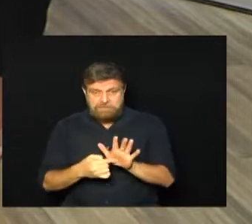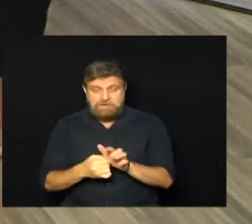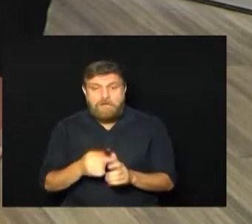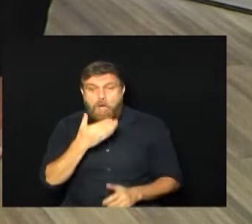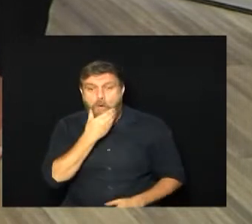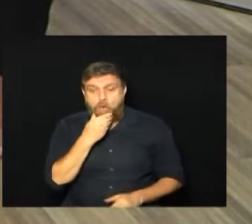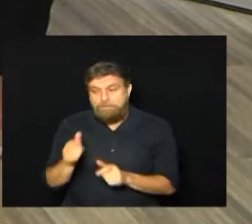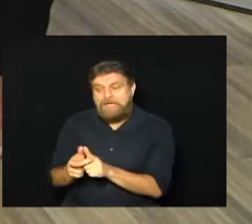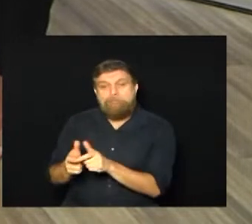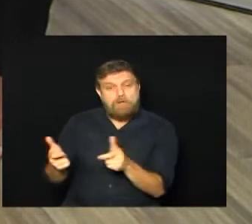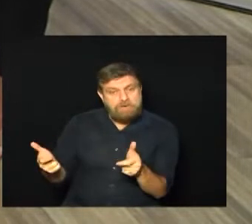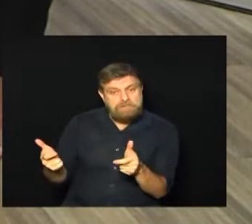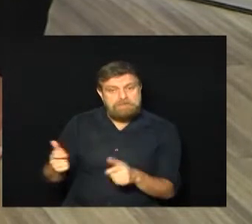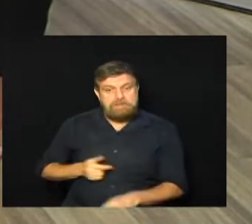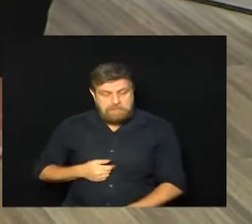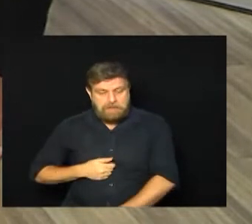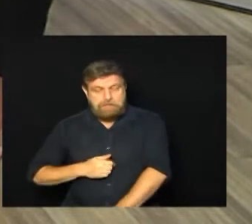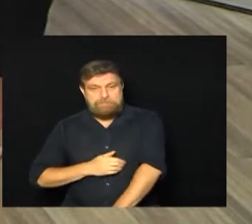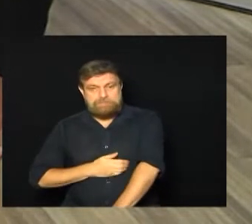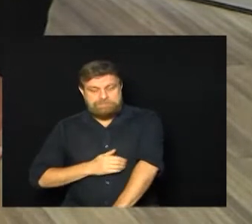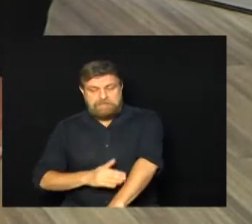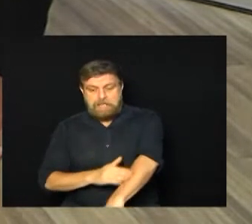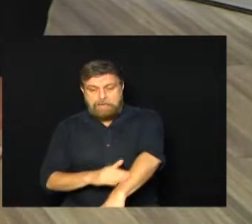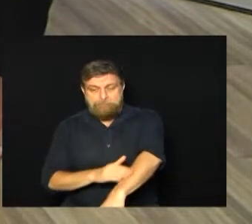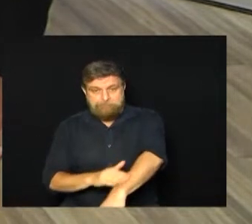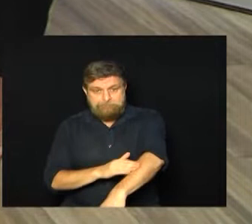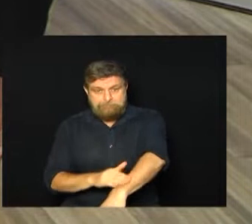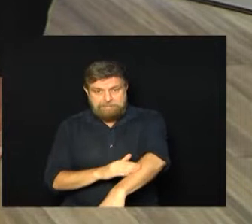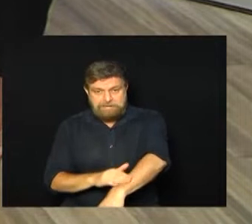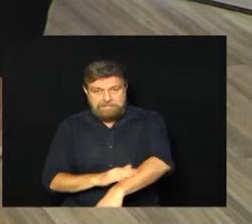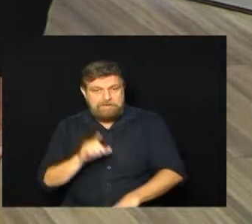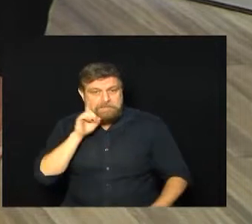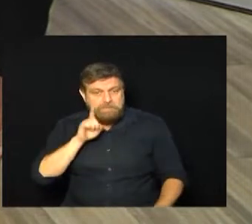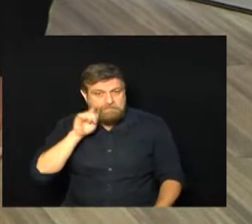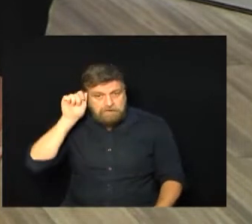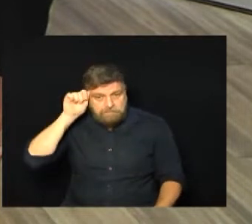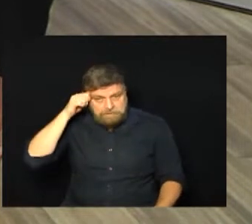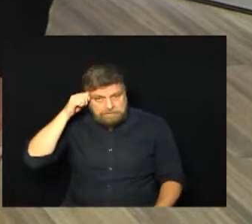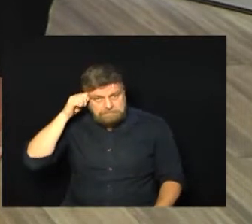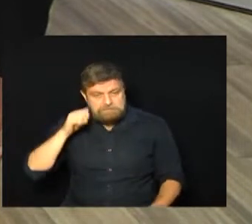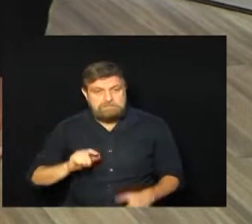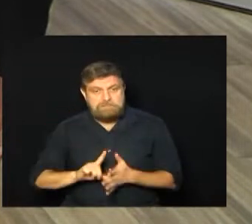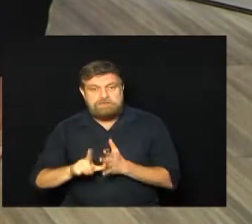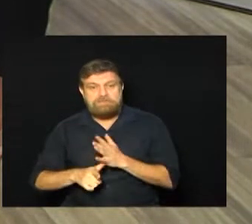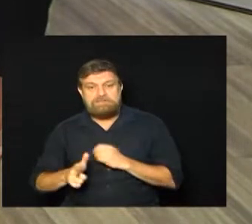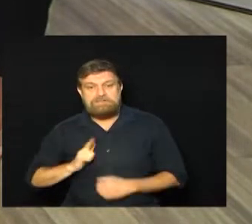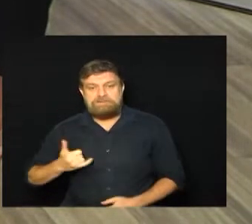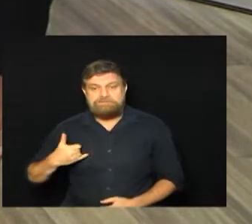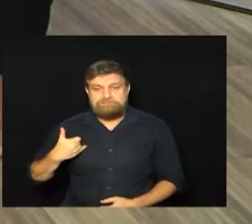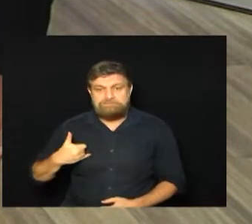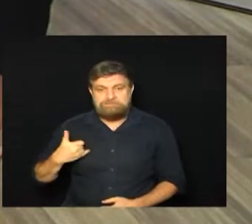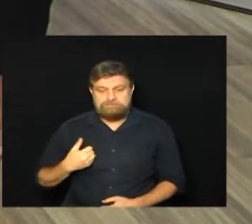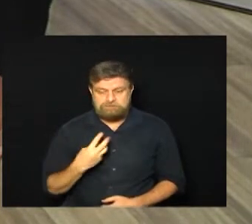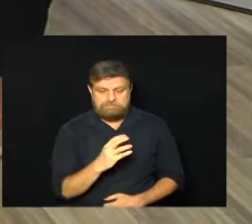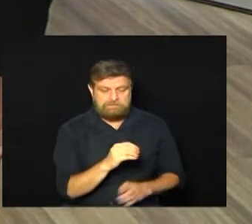homens, o tom de pele, né, pardos, depois brancos e negros. A gente tem na faixa etária entre